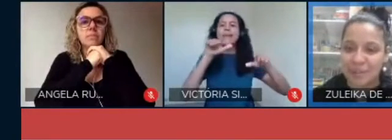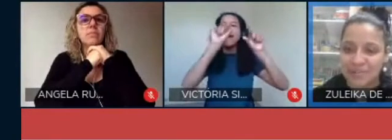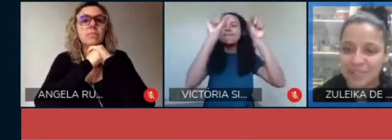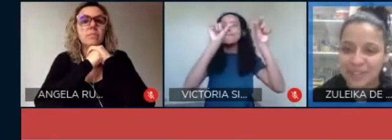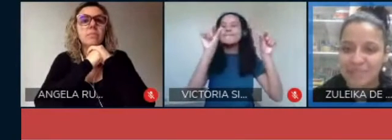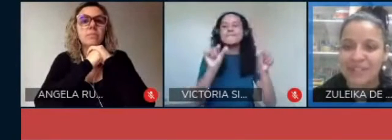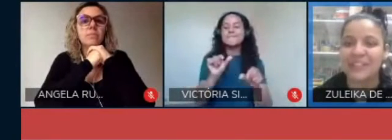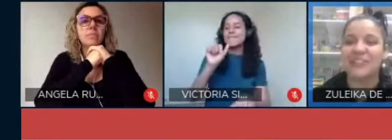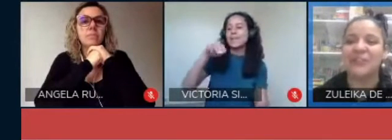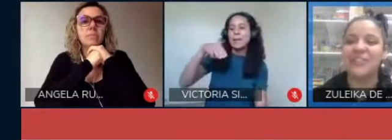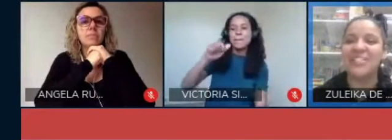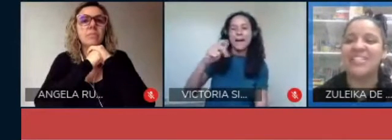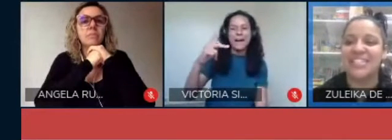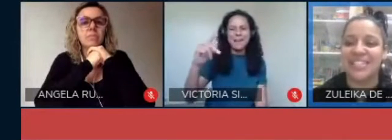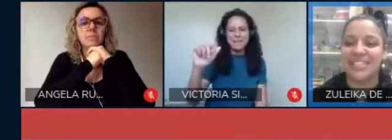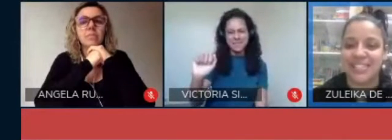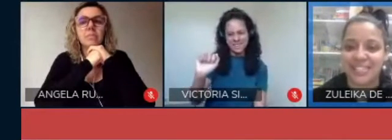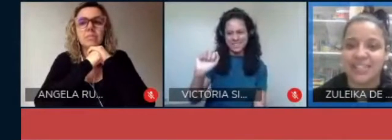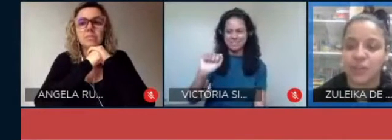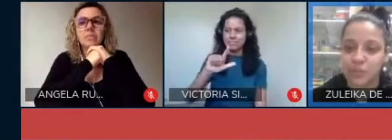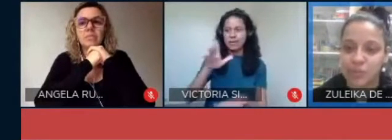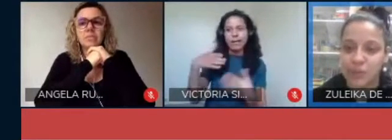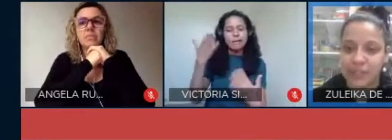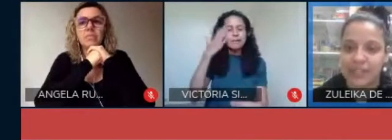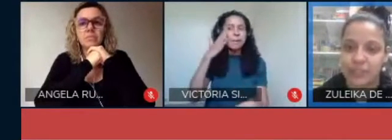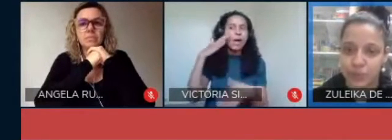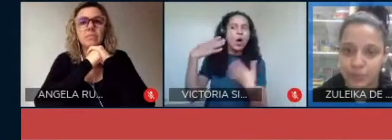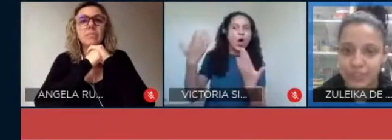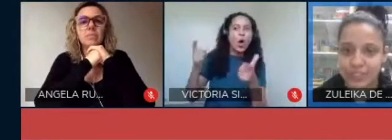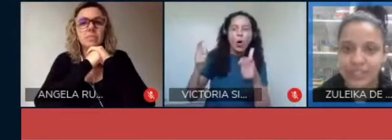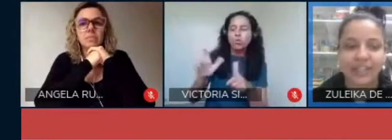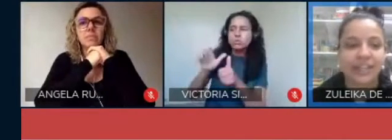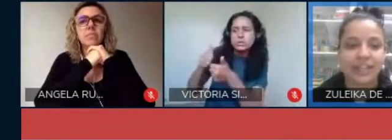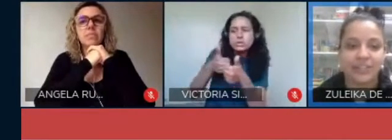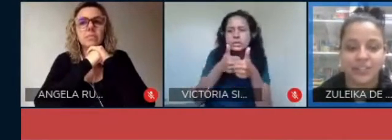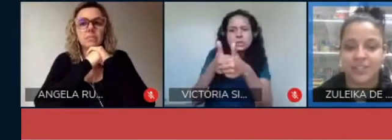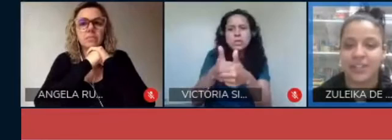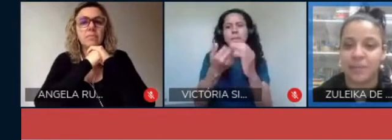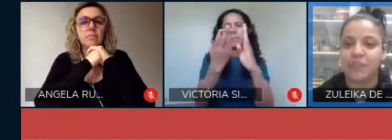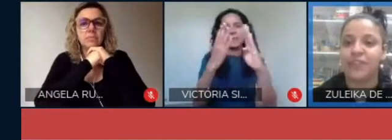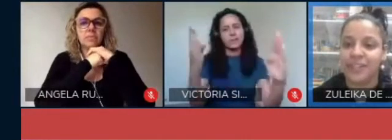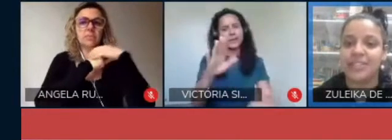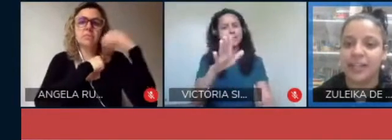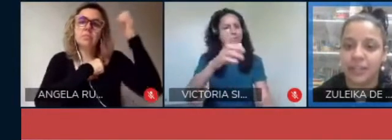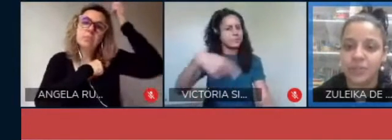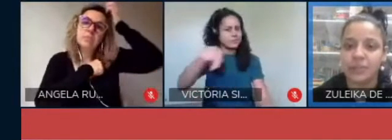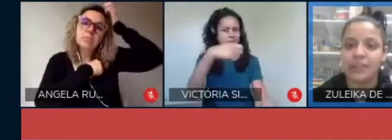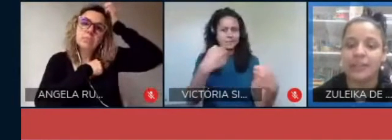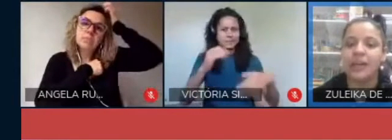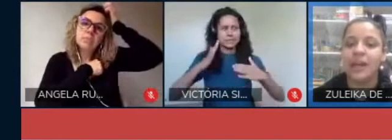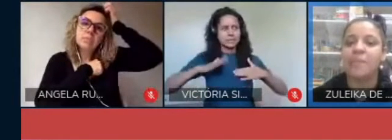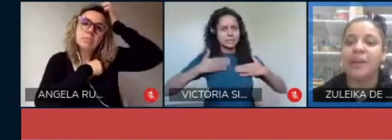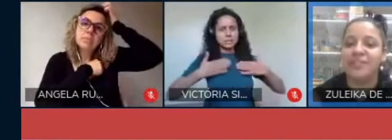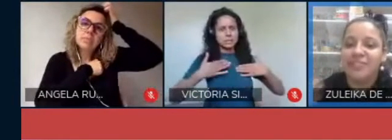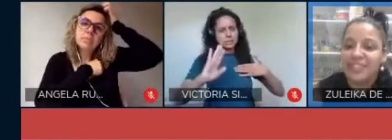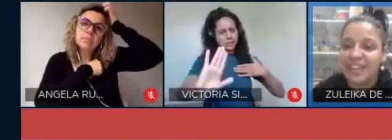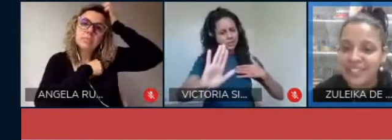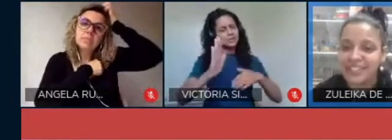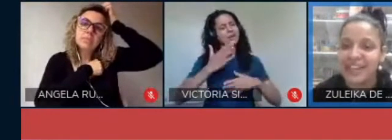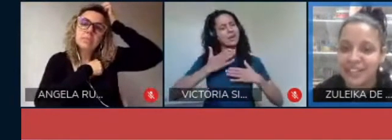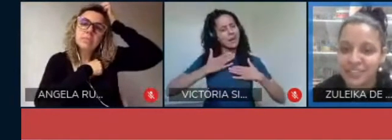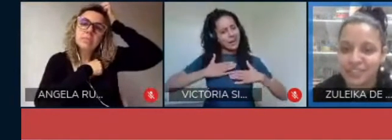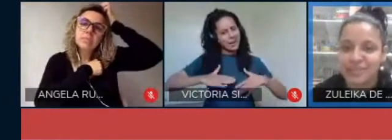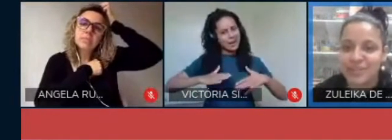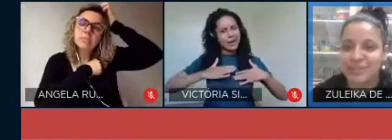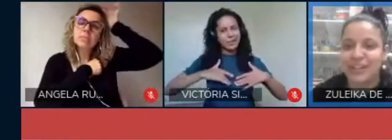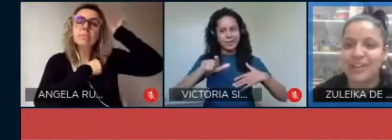mas não se apavorem, porque todos esses links estão no Bibliotecas URGS, né? A gente sempre frisa isso, que é para